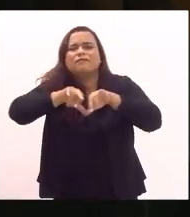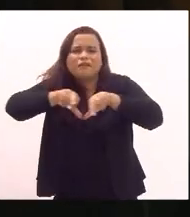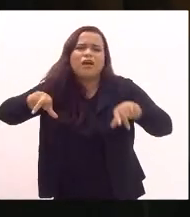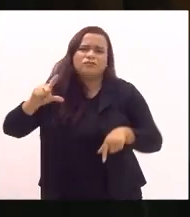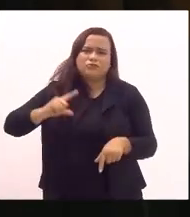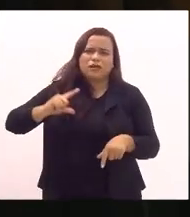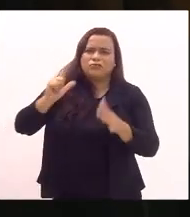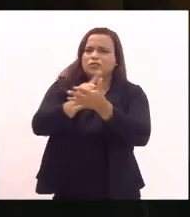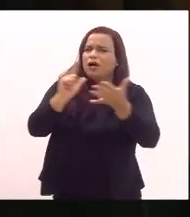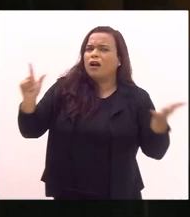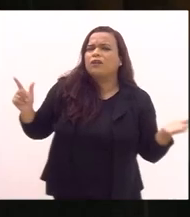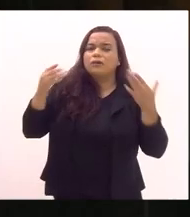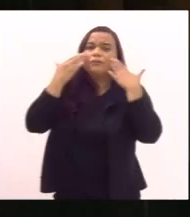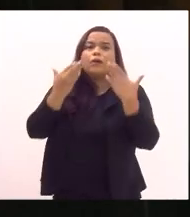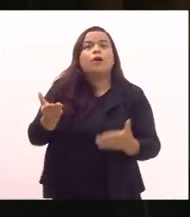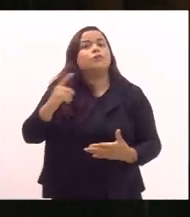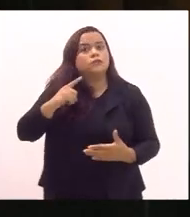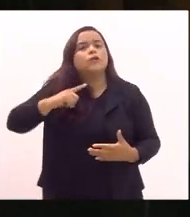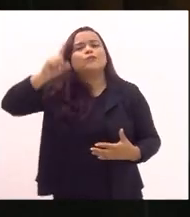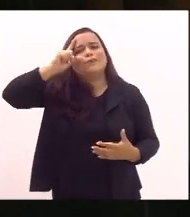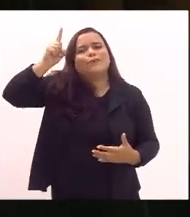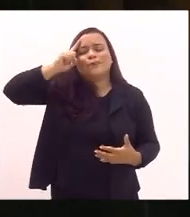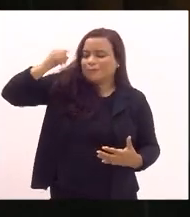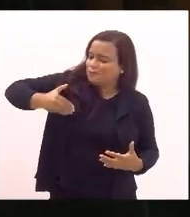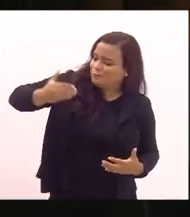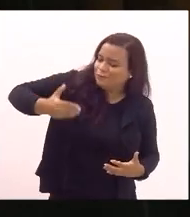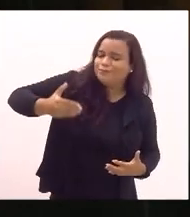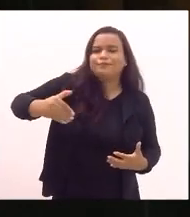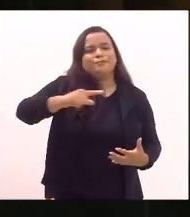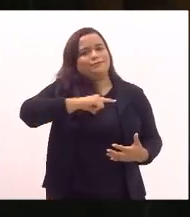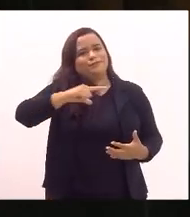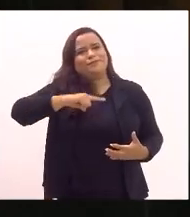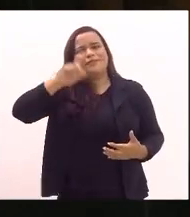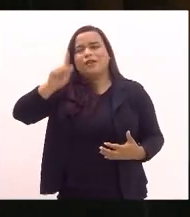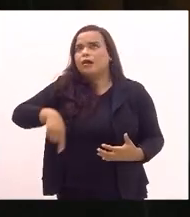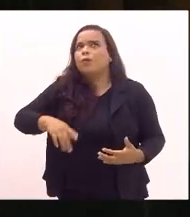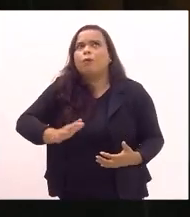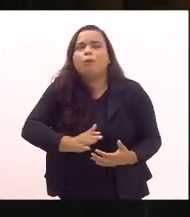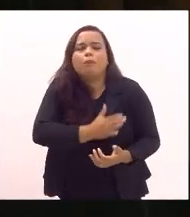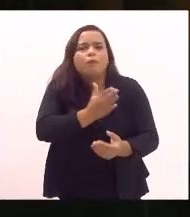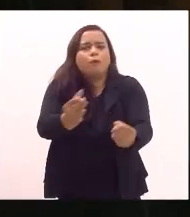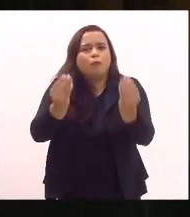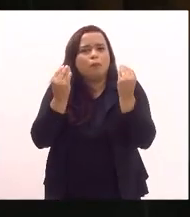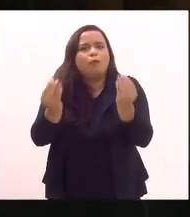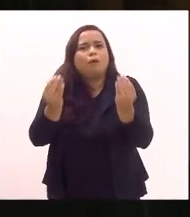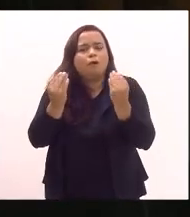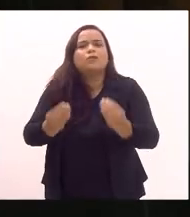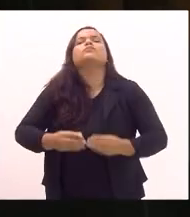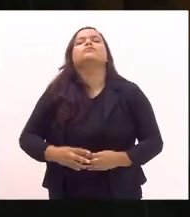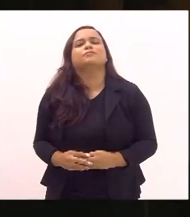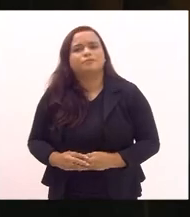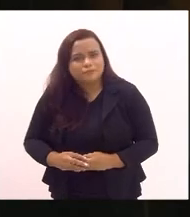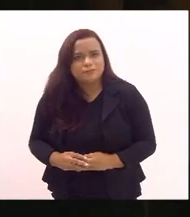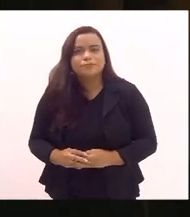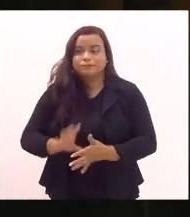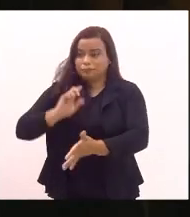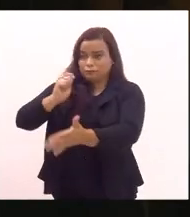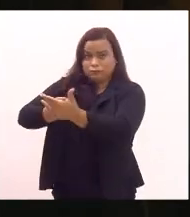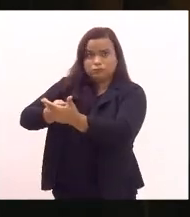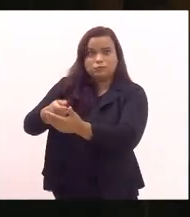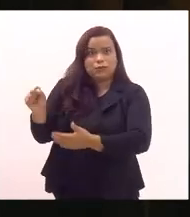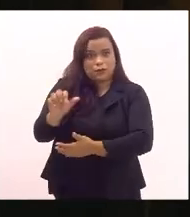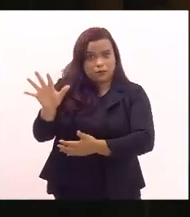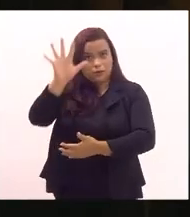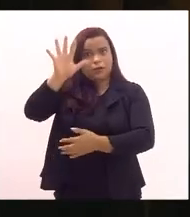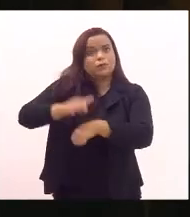o jornais mostrando o dia a dia e é um absurdo é porque as passagens